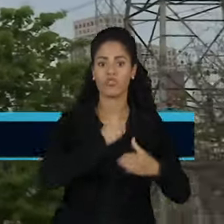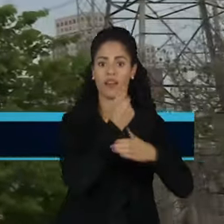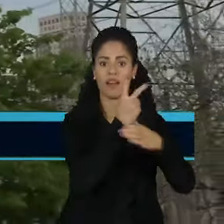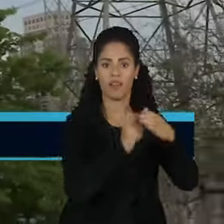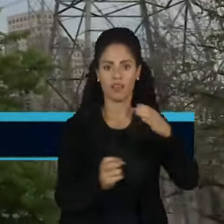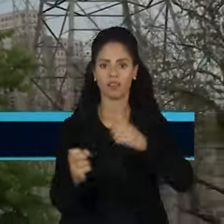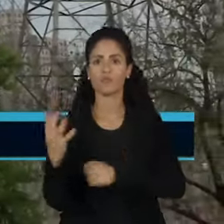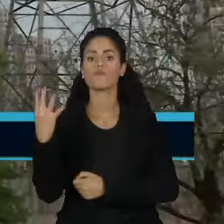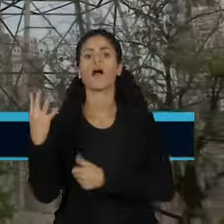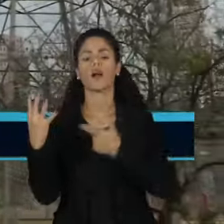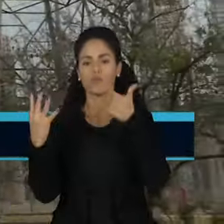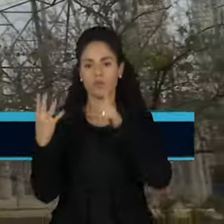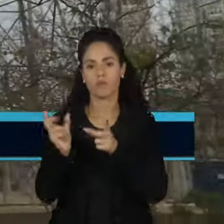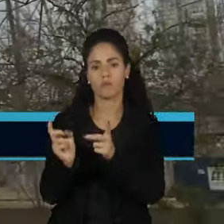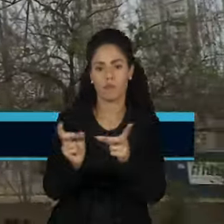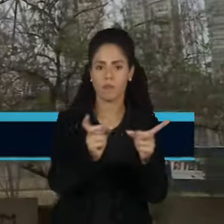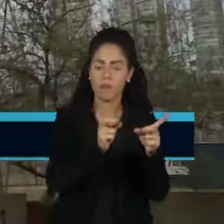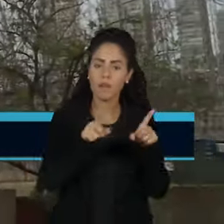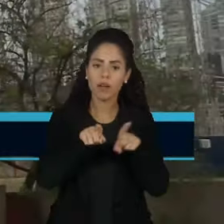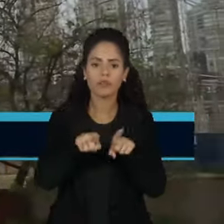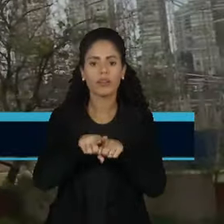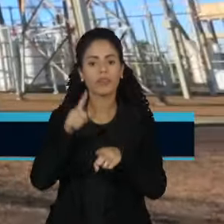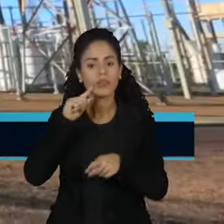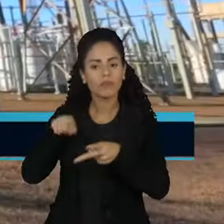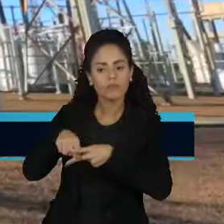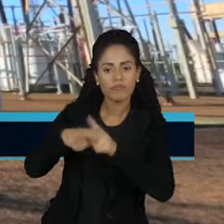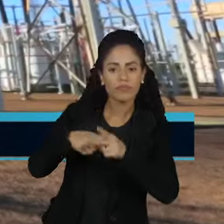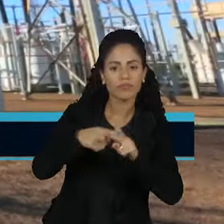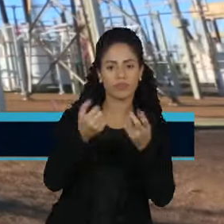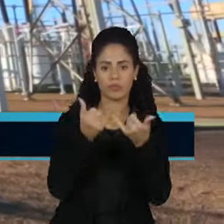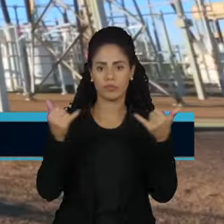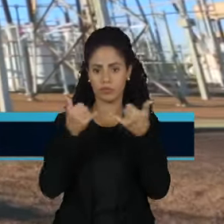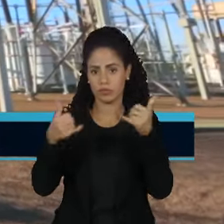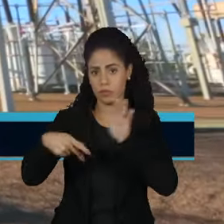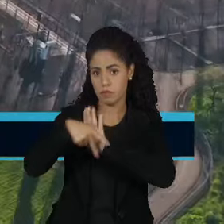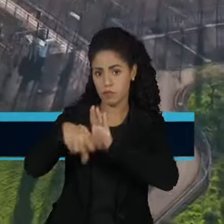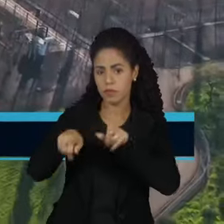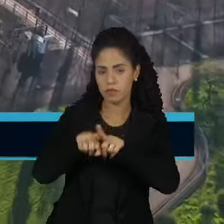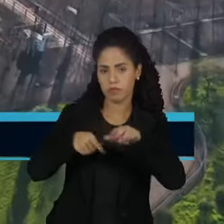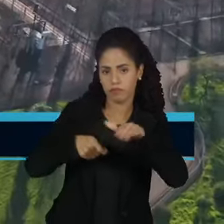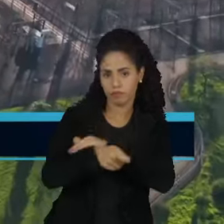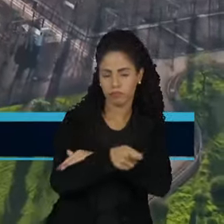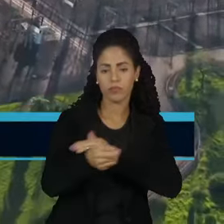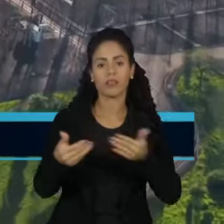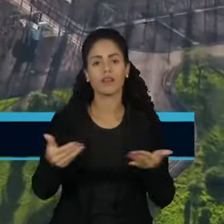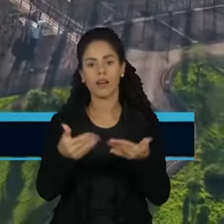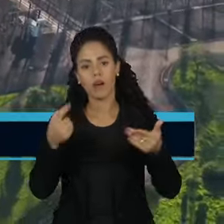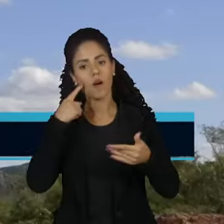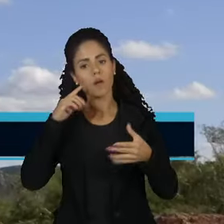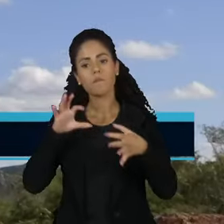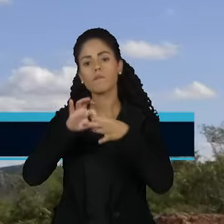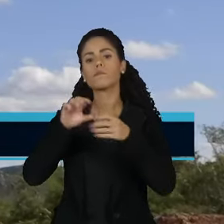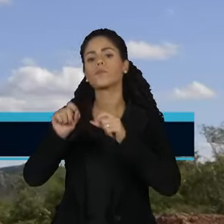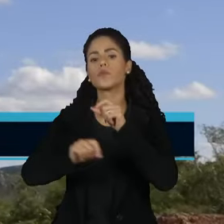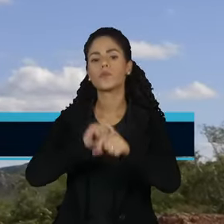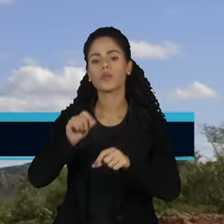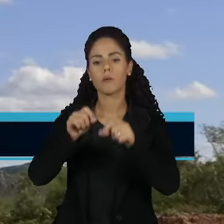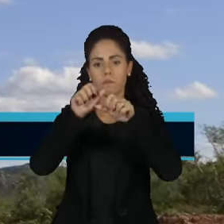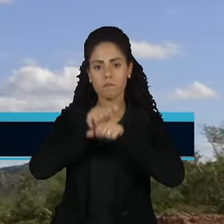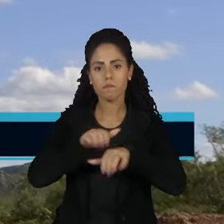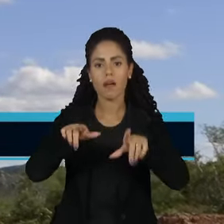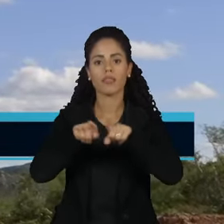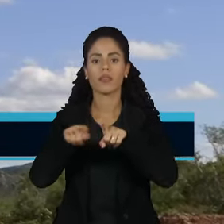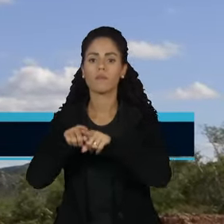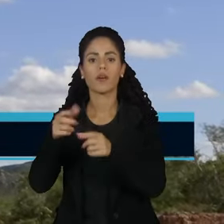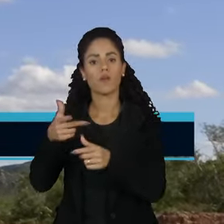levantar recursos para a construção e manutenção das linhas de energia. E os investimentos também estão ligados à expansão das